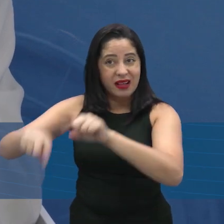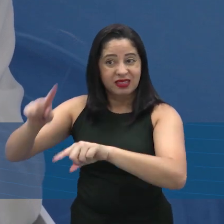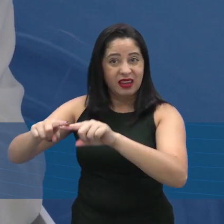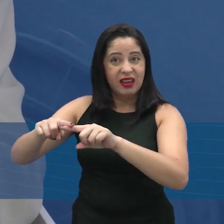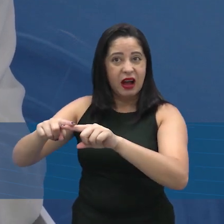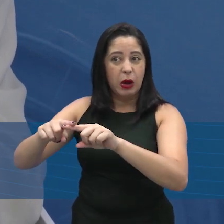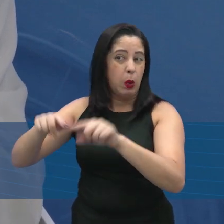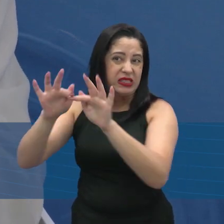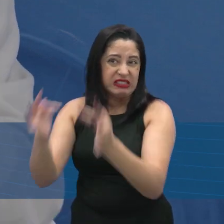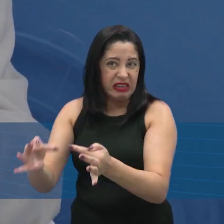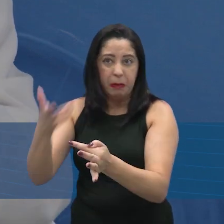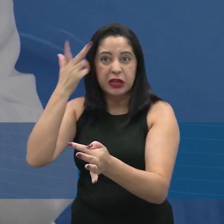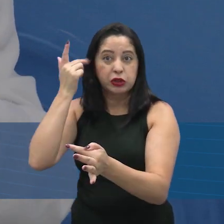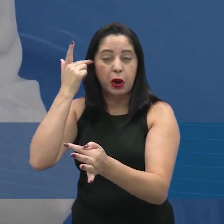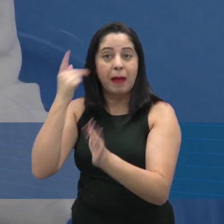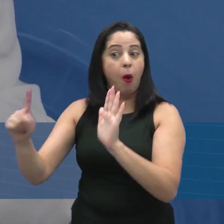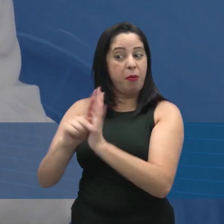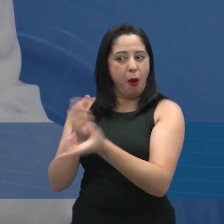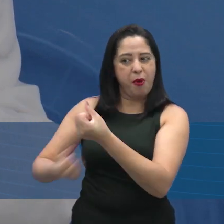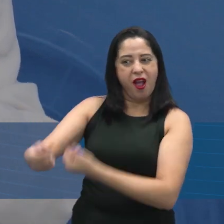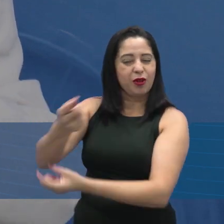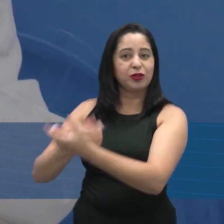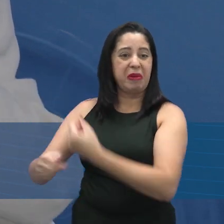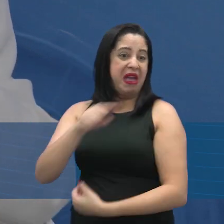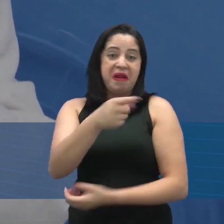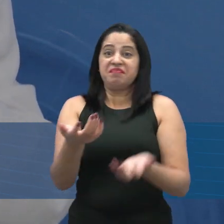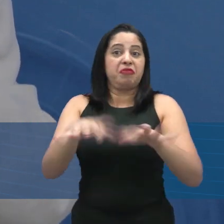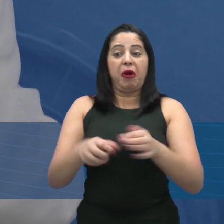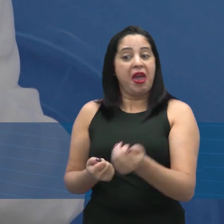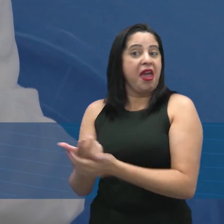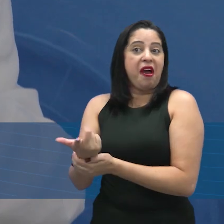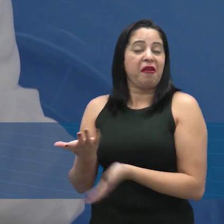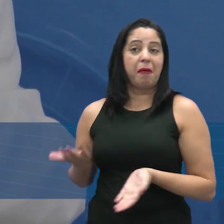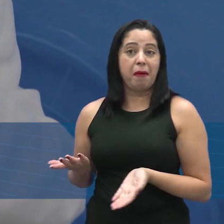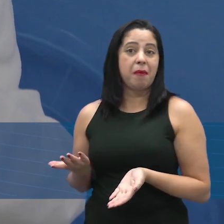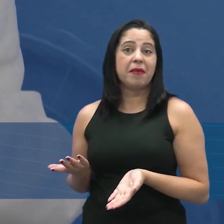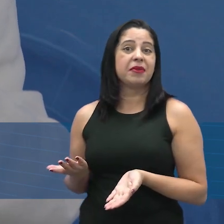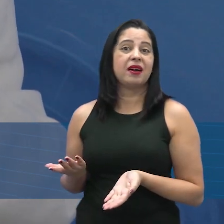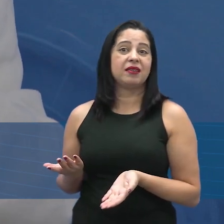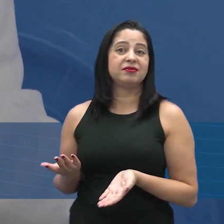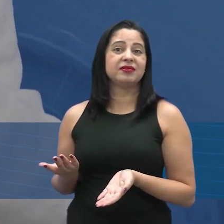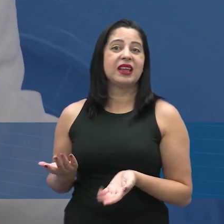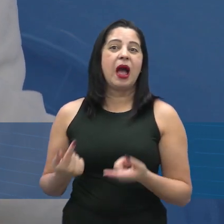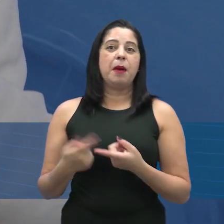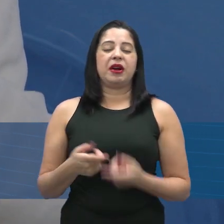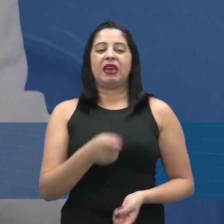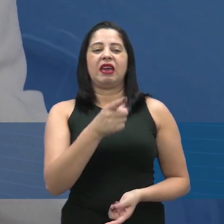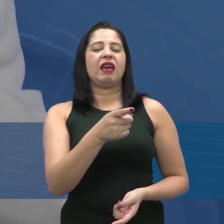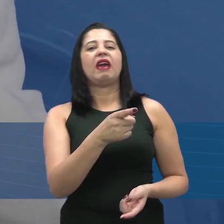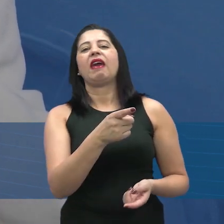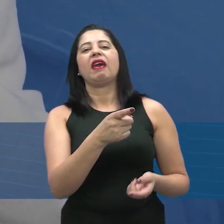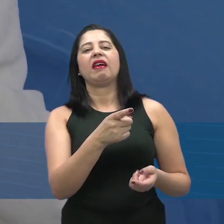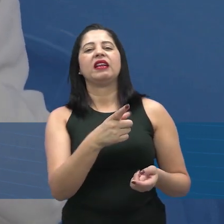dia, esse consumidor ele tem uma participação mais limitada, porque ele trabalha nas grandes margens